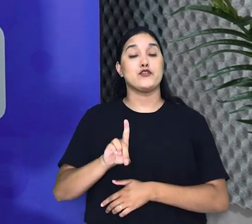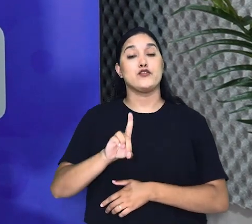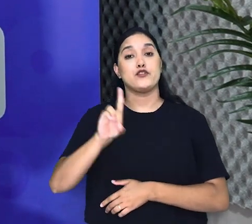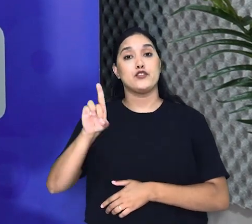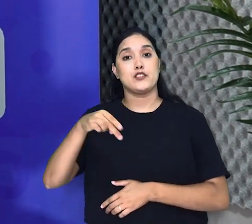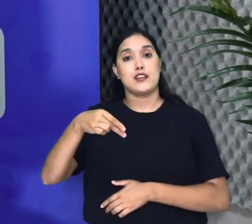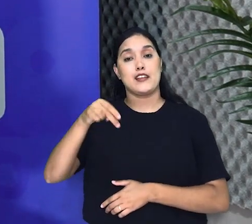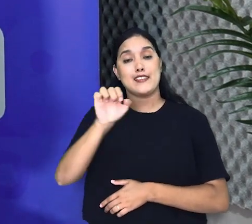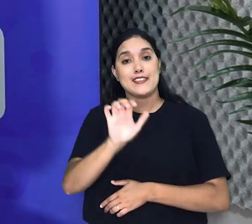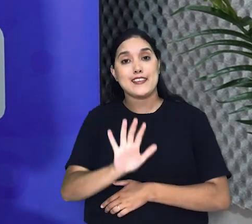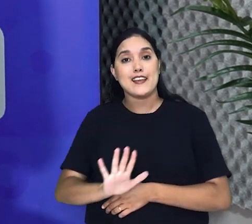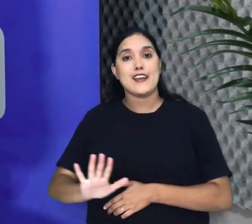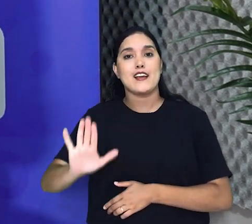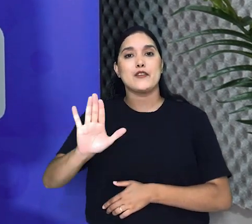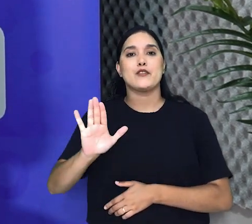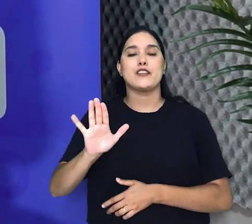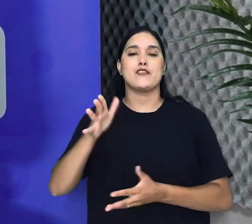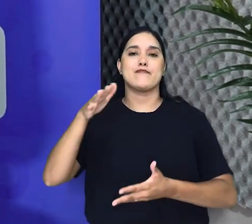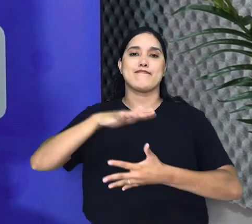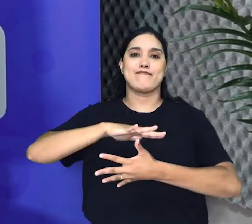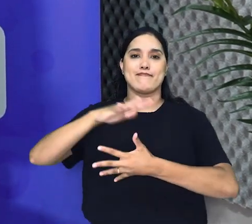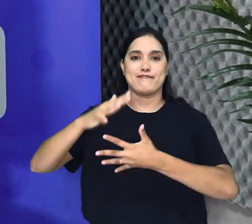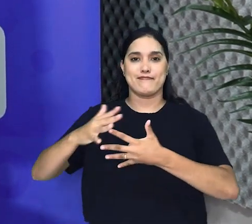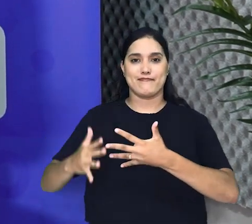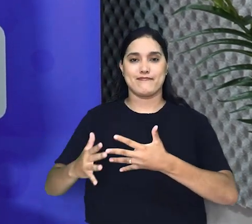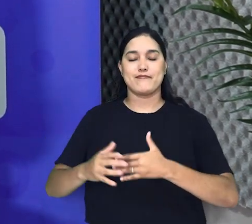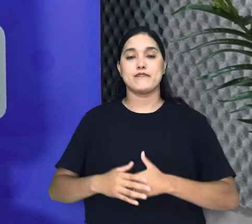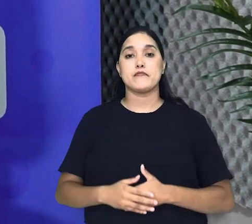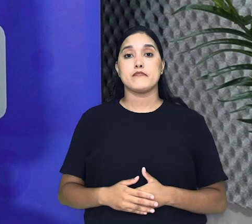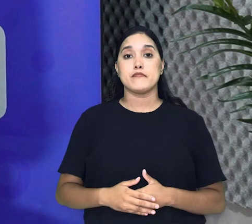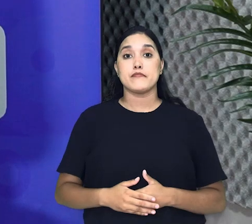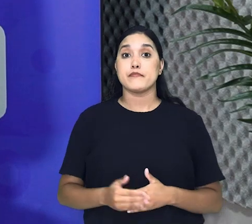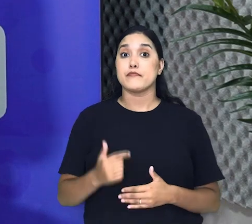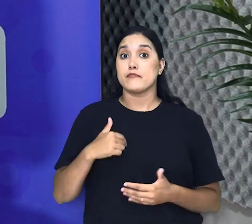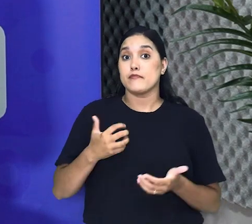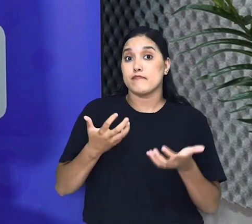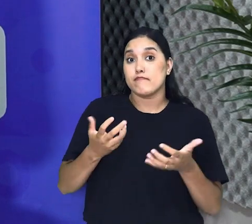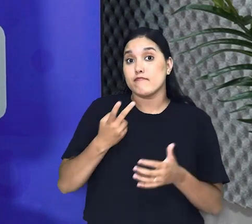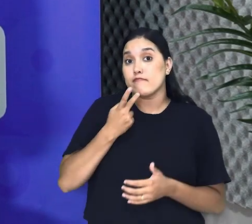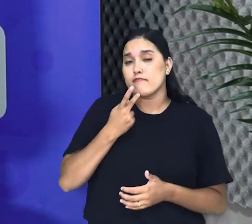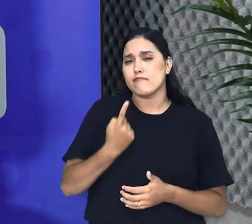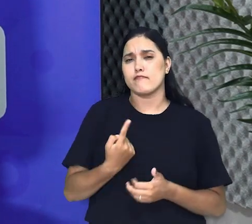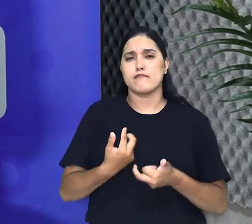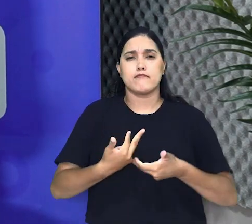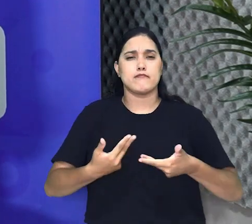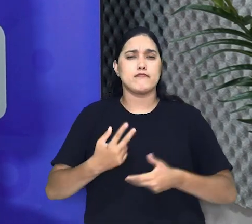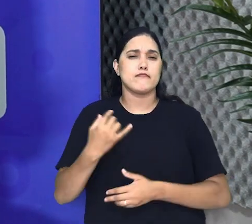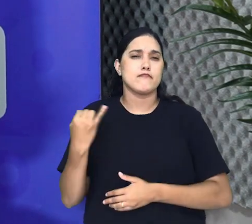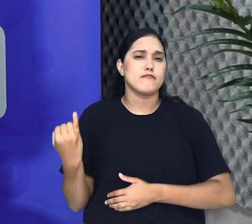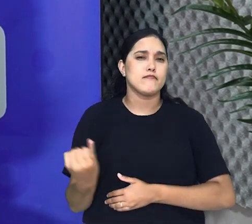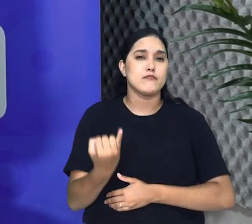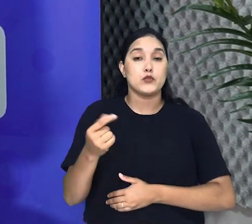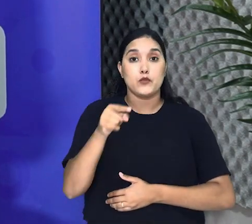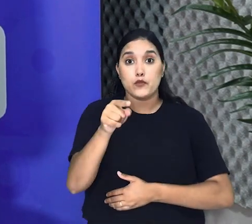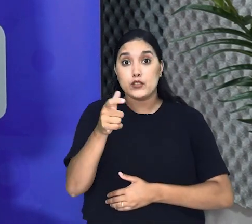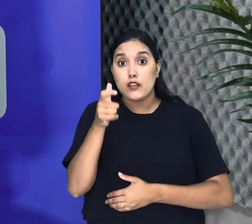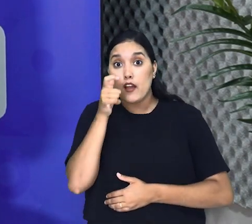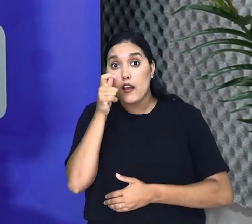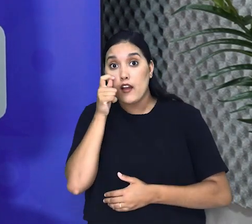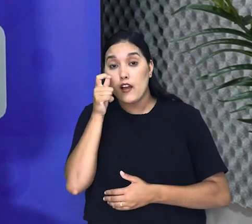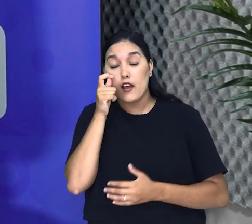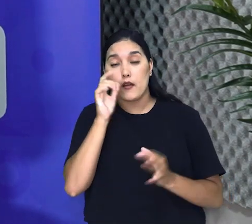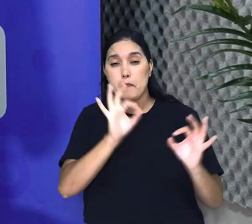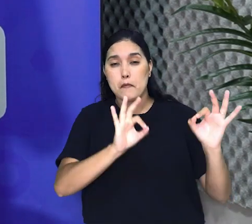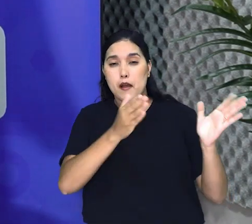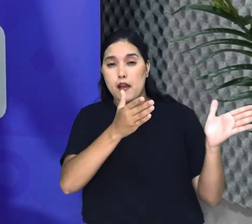quero frisar algo muito importante para você que está nos assistindo agora. Nós vamos receber uma convidada especial,